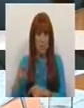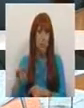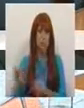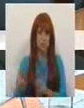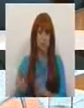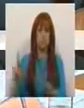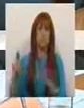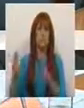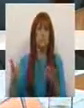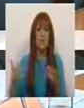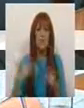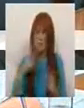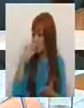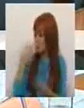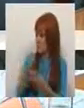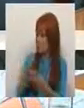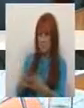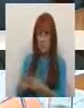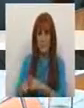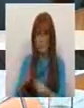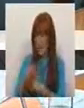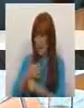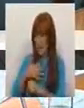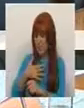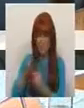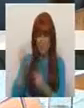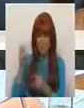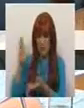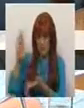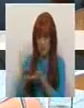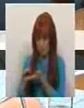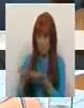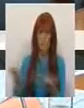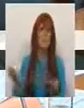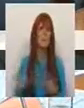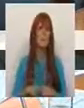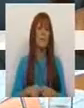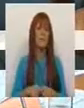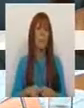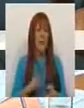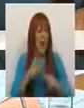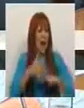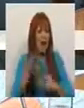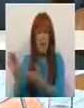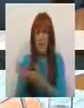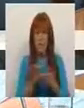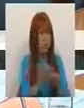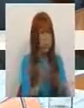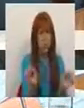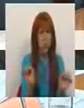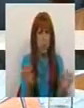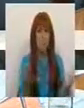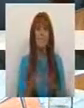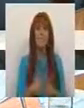euros. Estávamos perante empresas descapitalizadas, sem acesso a financiamento,